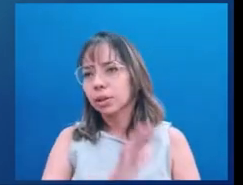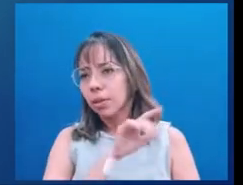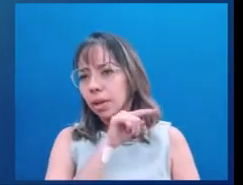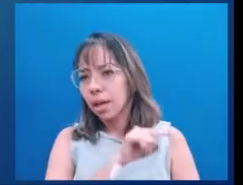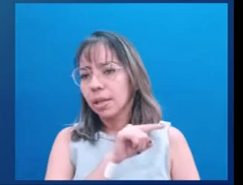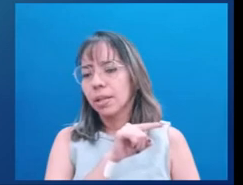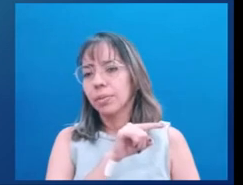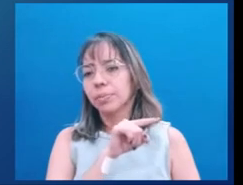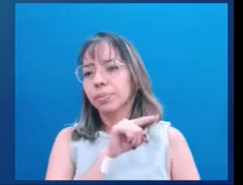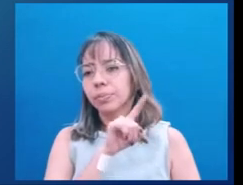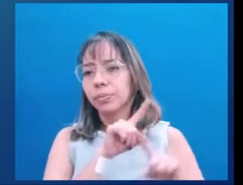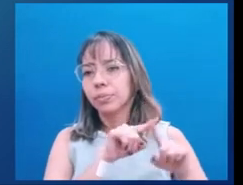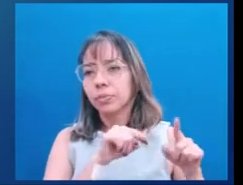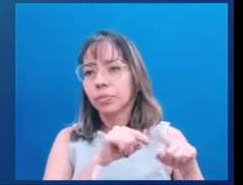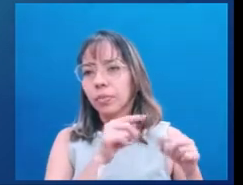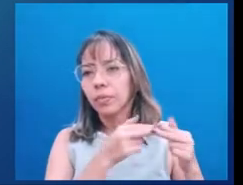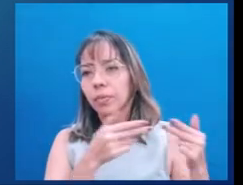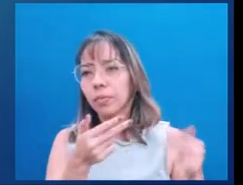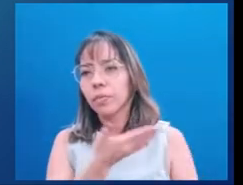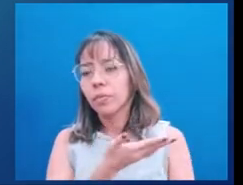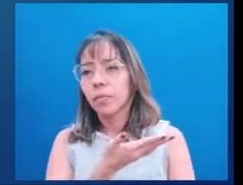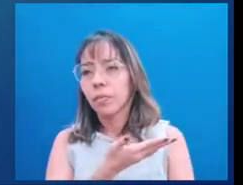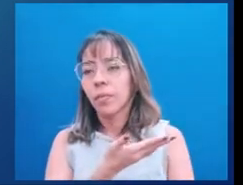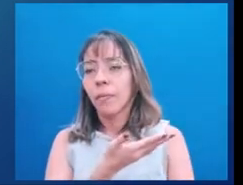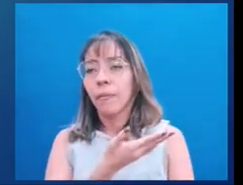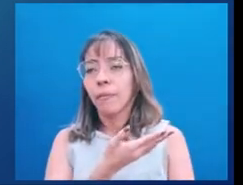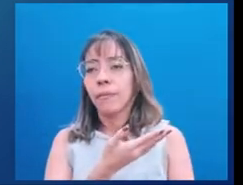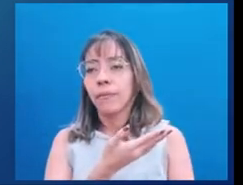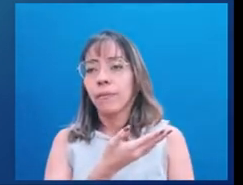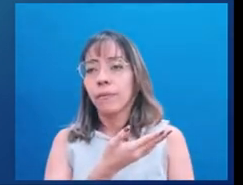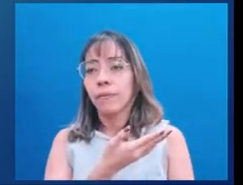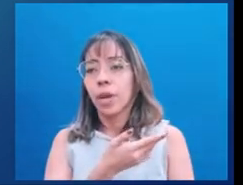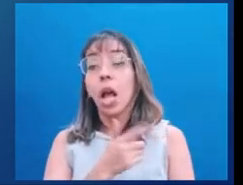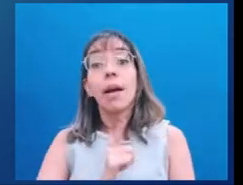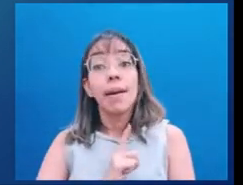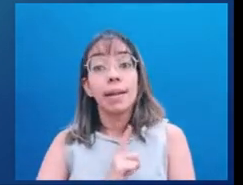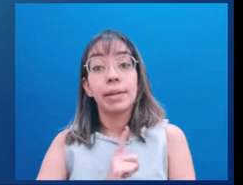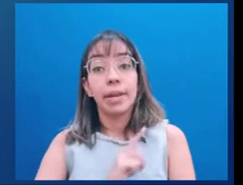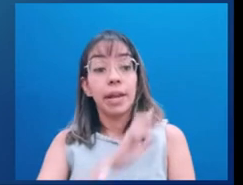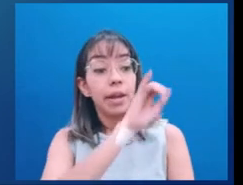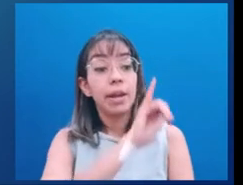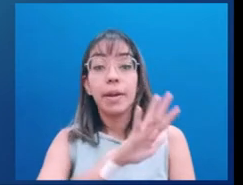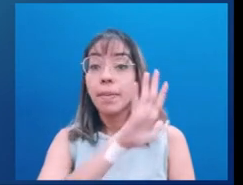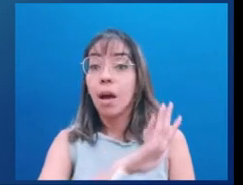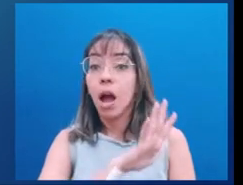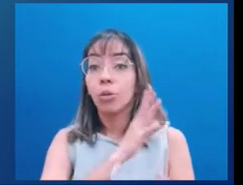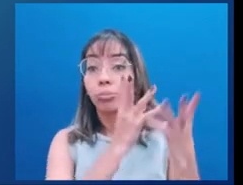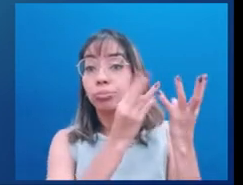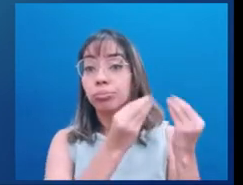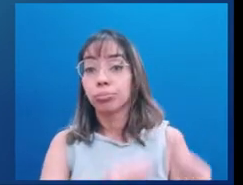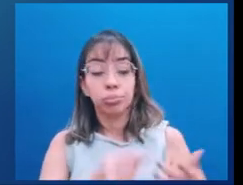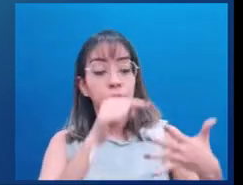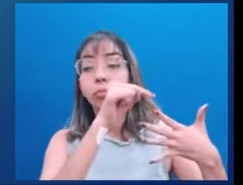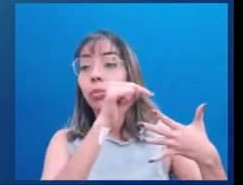Então, vejam aqui um exemplo de uma substância que é o ciclohexano, tá? Então, vejam, gente, ele traz